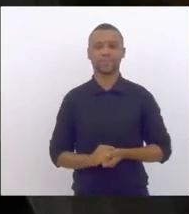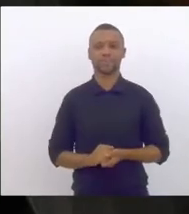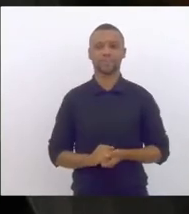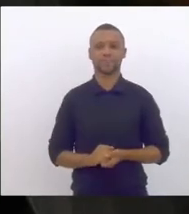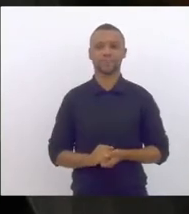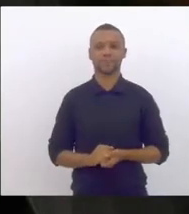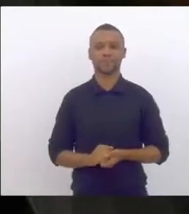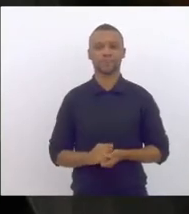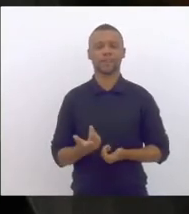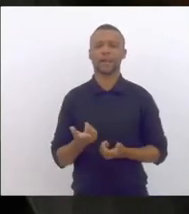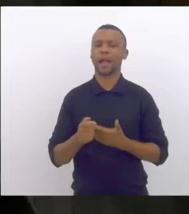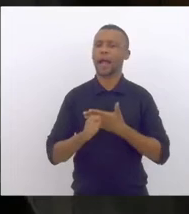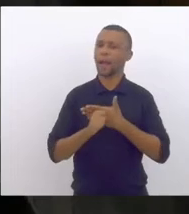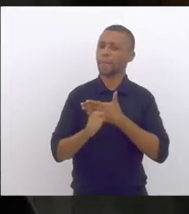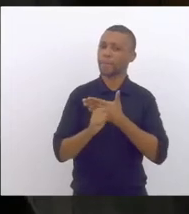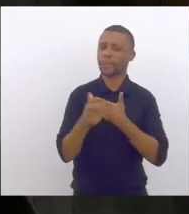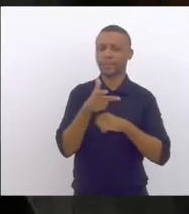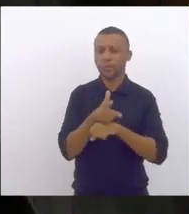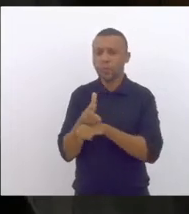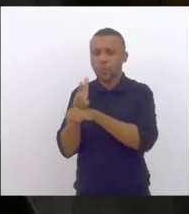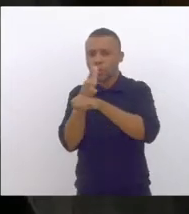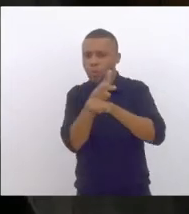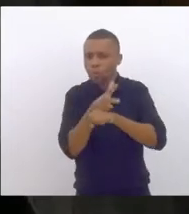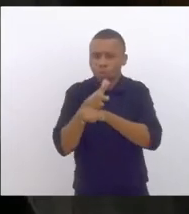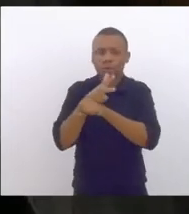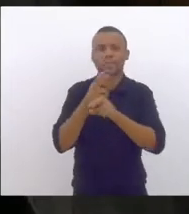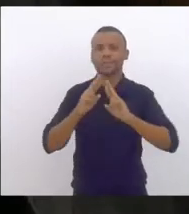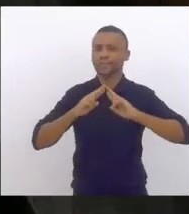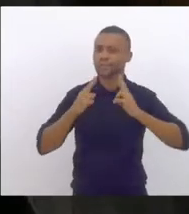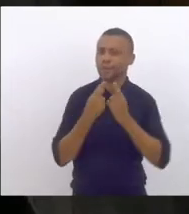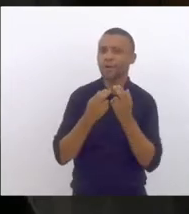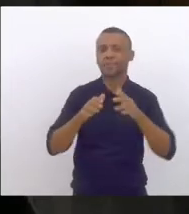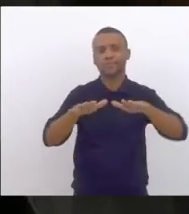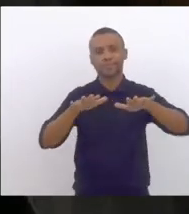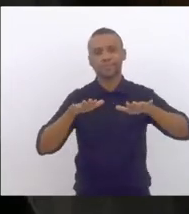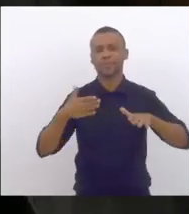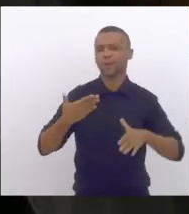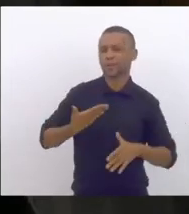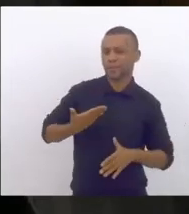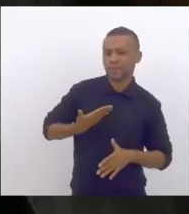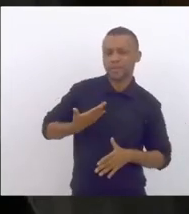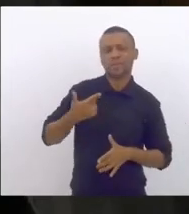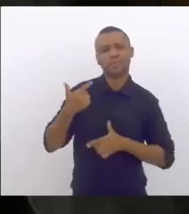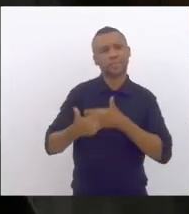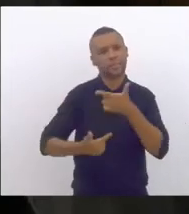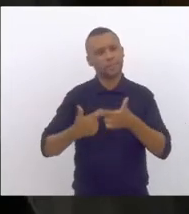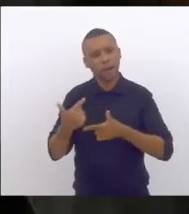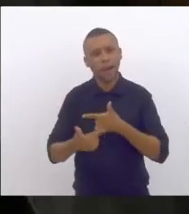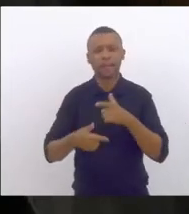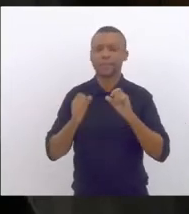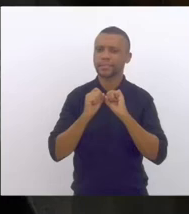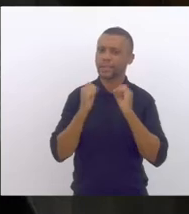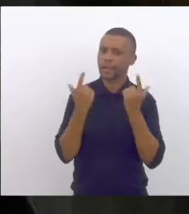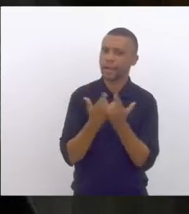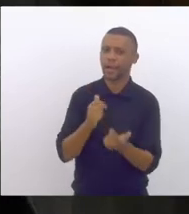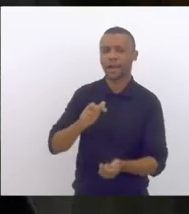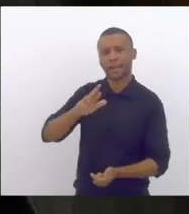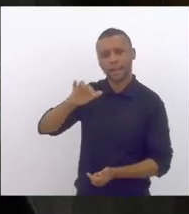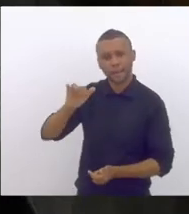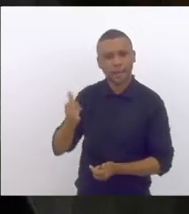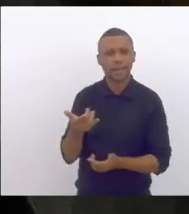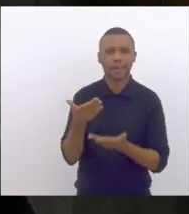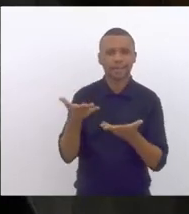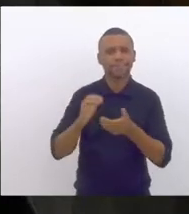enfim imprensa que faz a cobertura das nossas sessões plenárias colegas trabalhadores trabalhadores da Leste